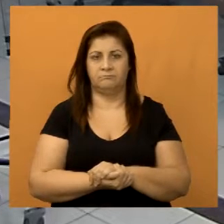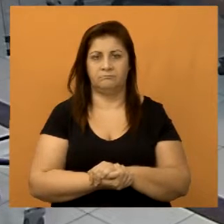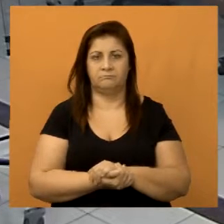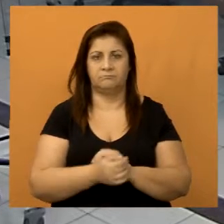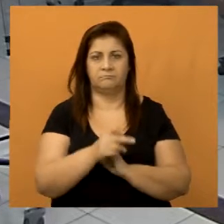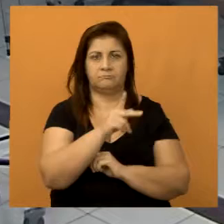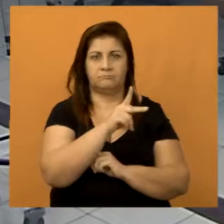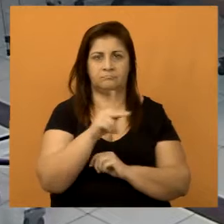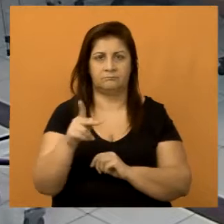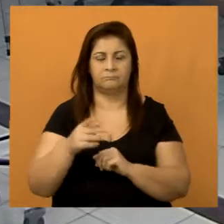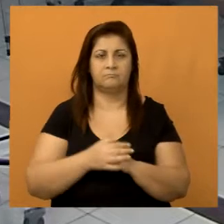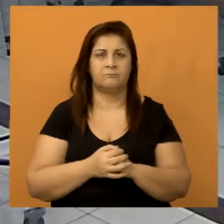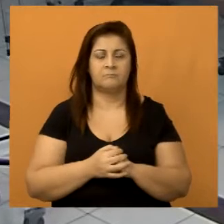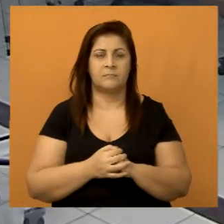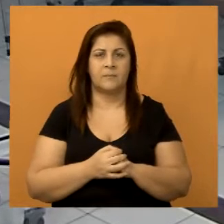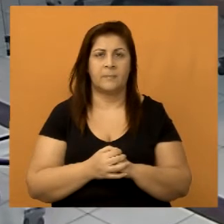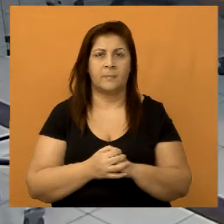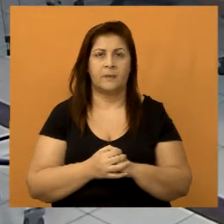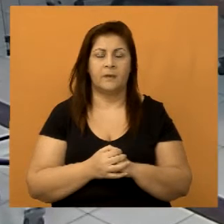Presidente, eu também, como membro da